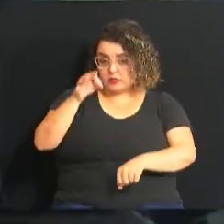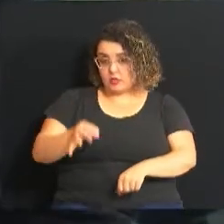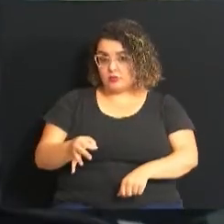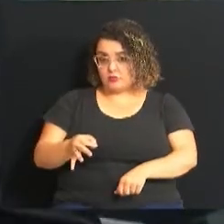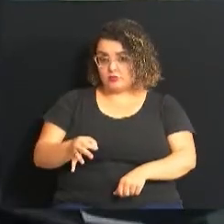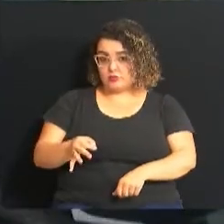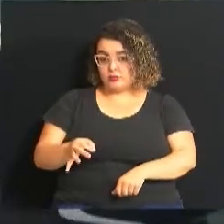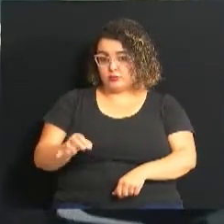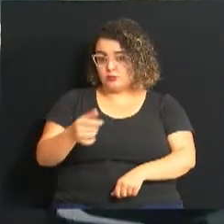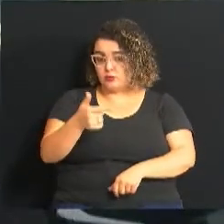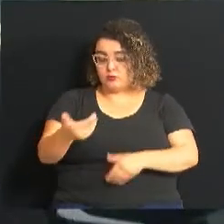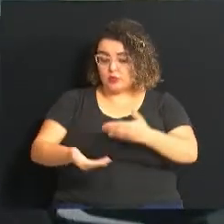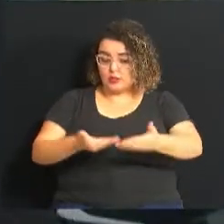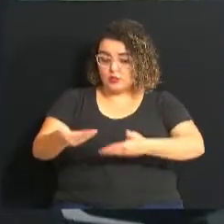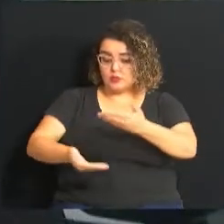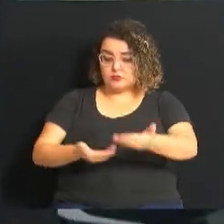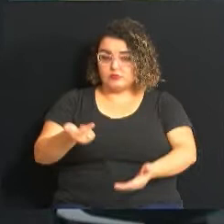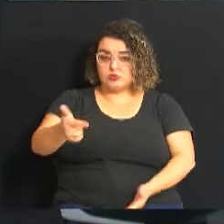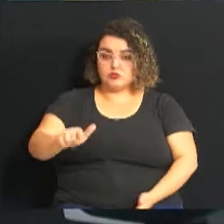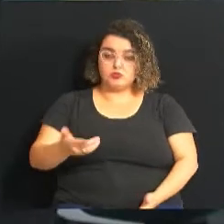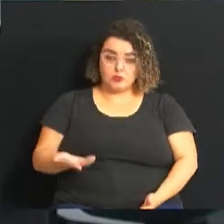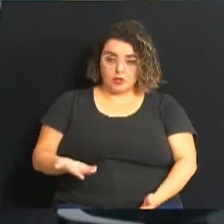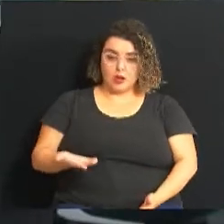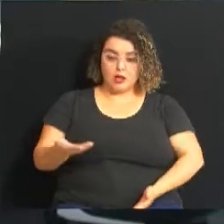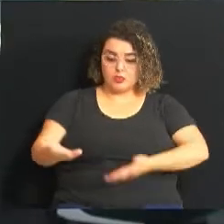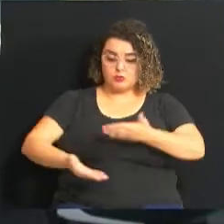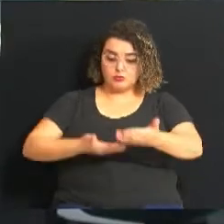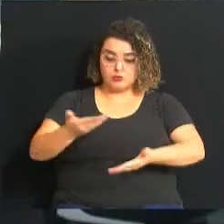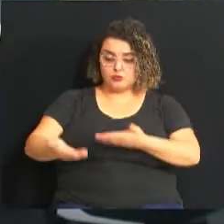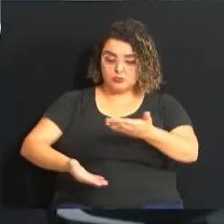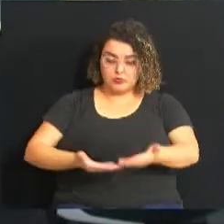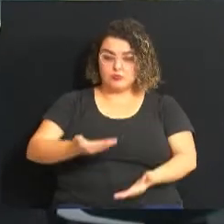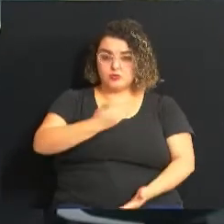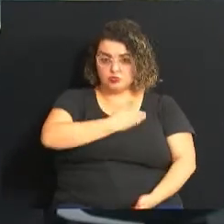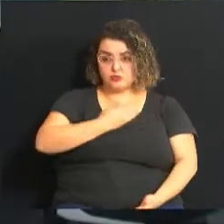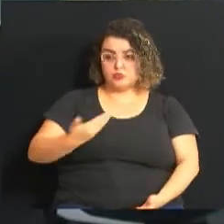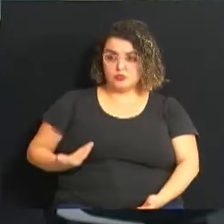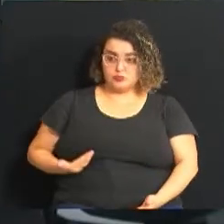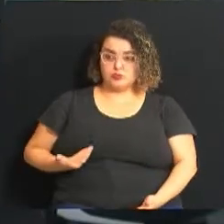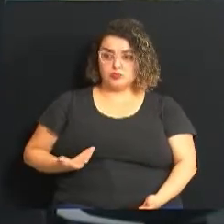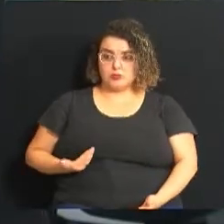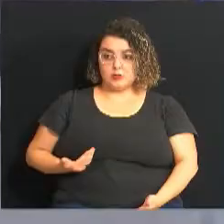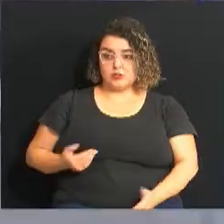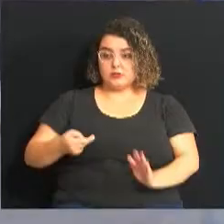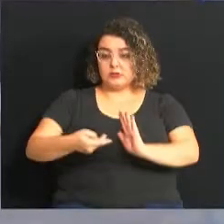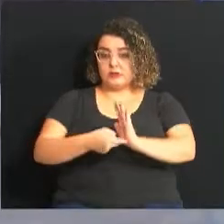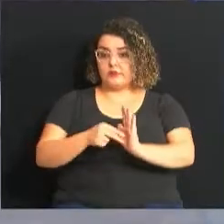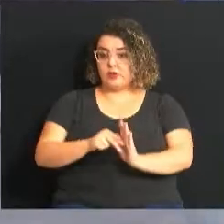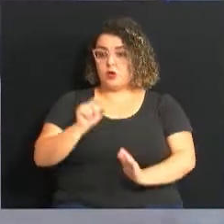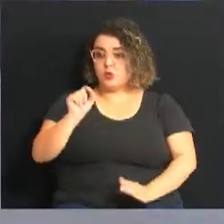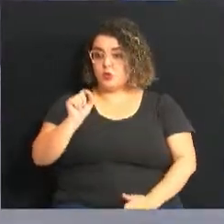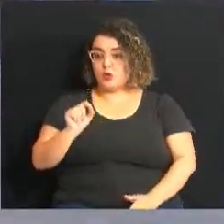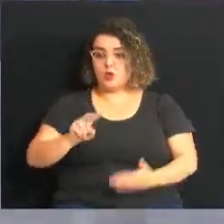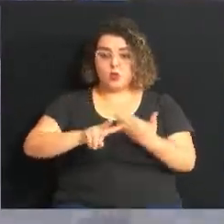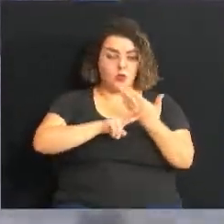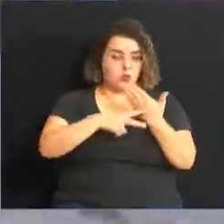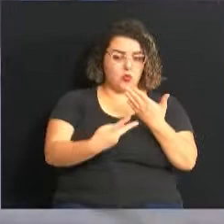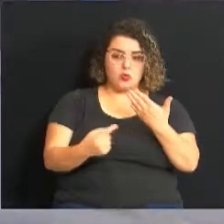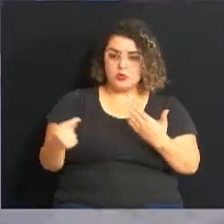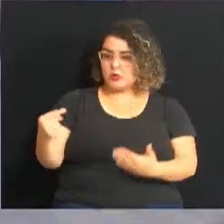do serviço. E na saúde pública, descontinuidade de serviço significa consequências muitas